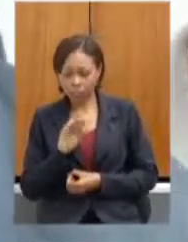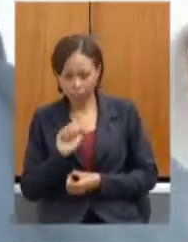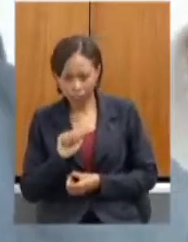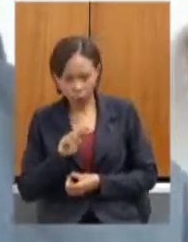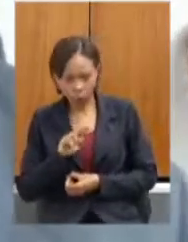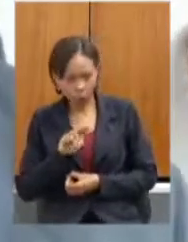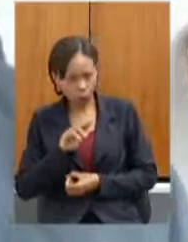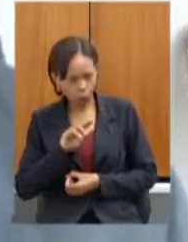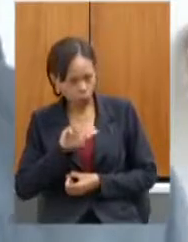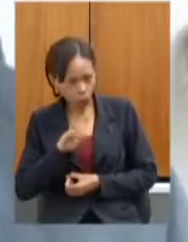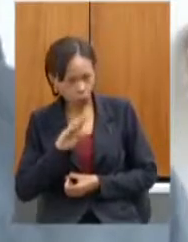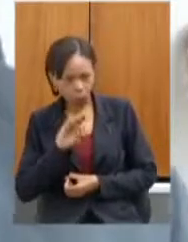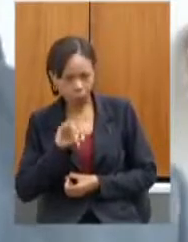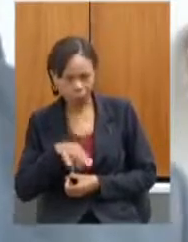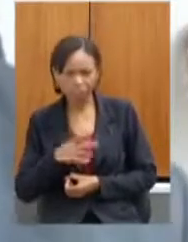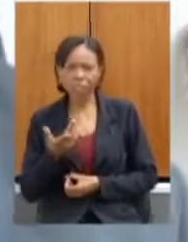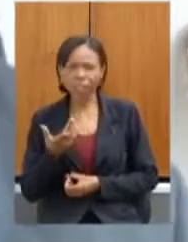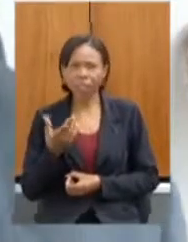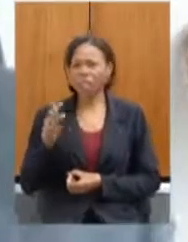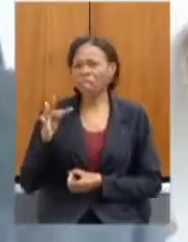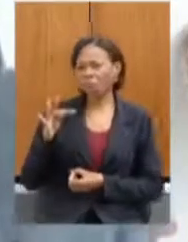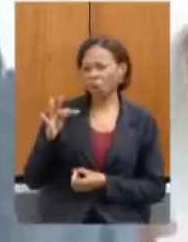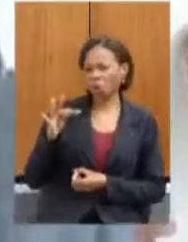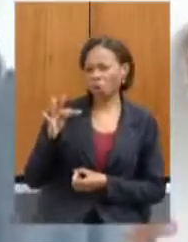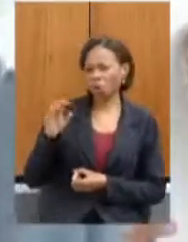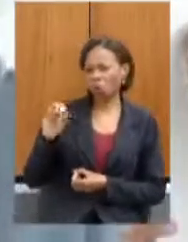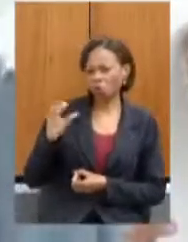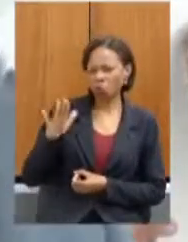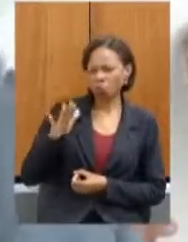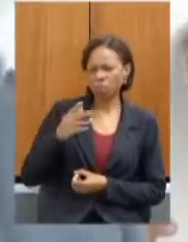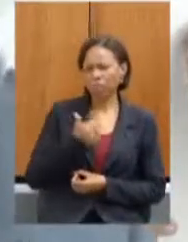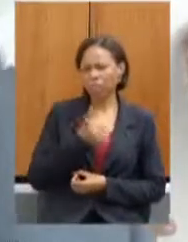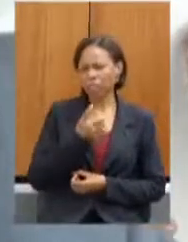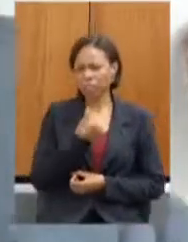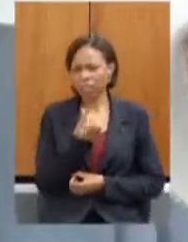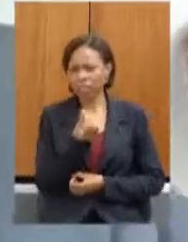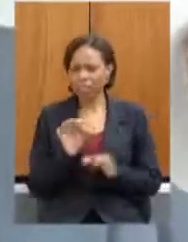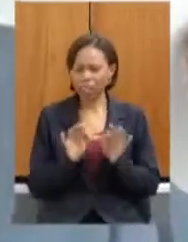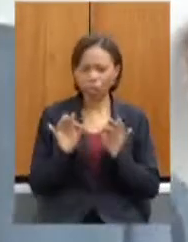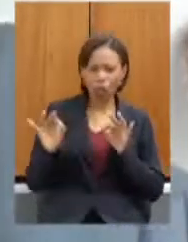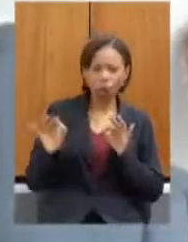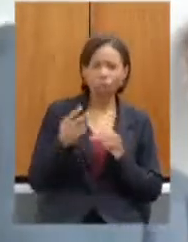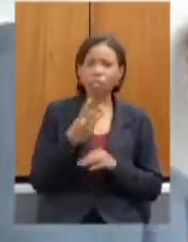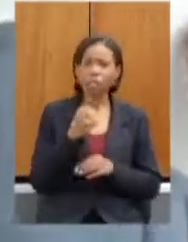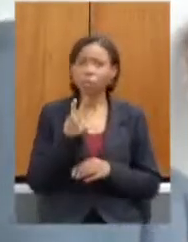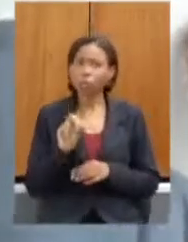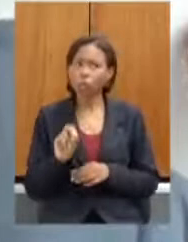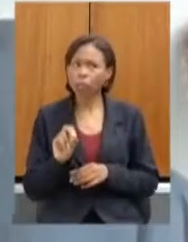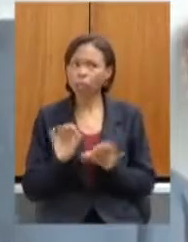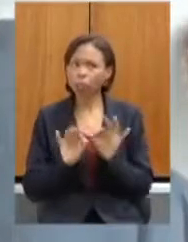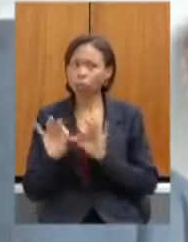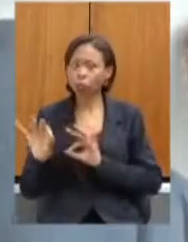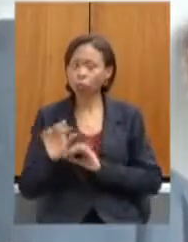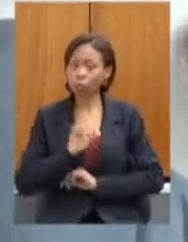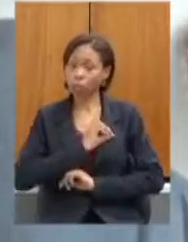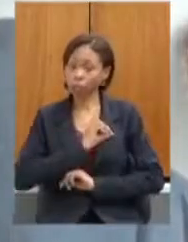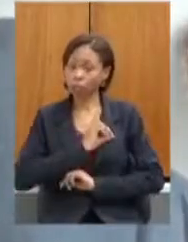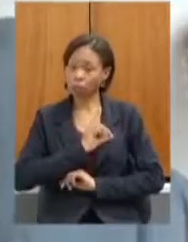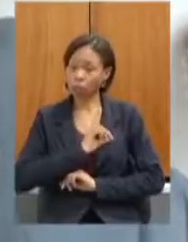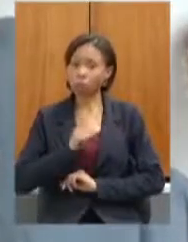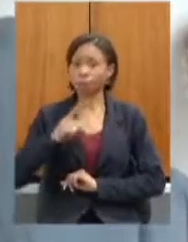de Teófilo Otoni 170 km de aproximadamente 350 aproximadamente de Diamantina onde